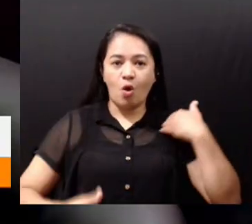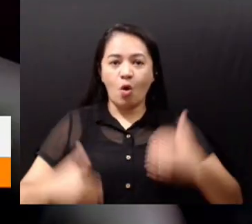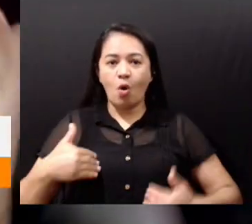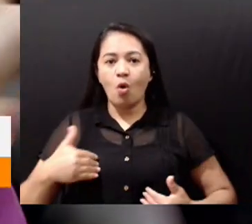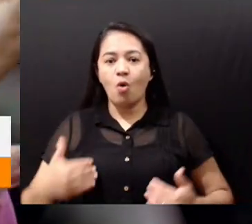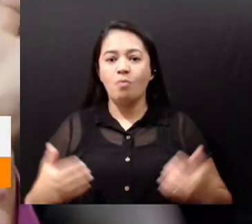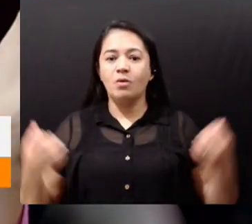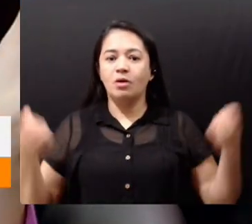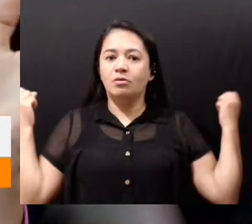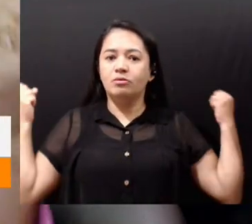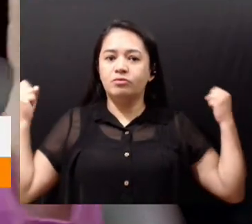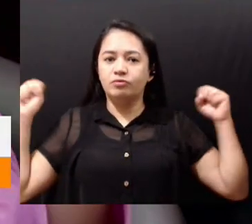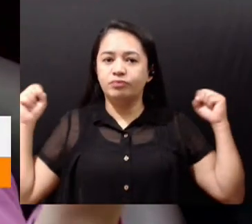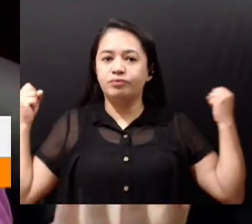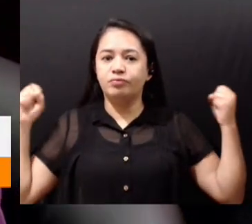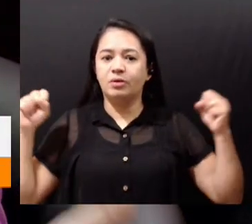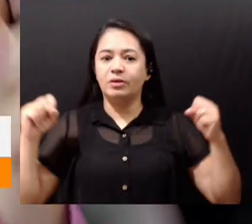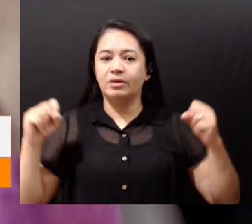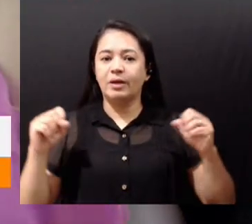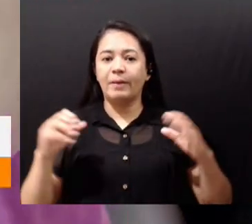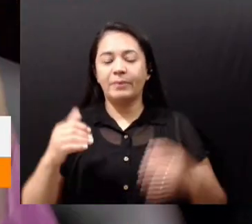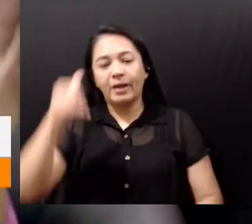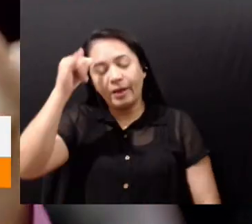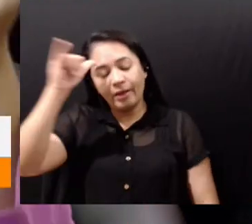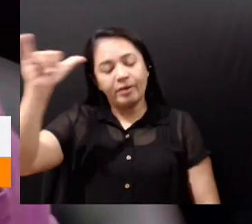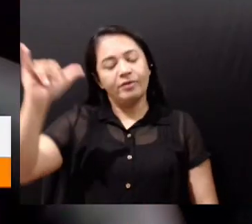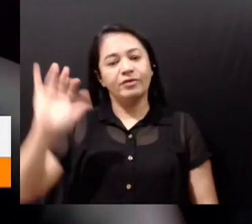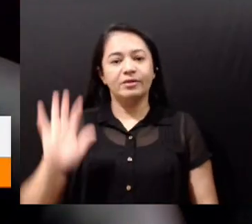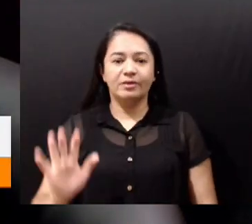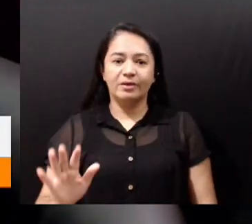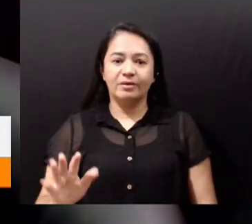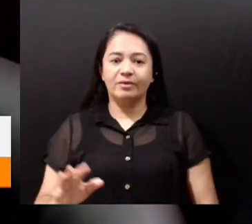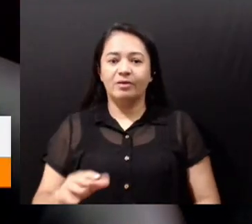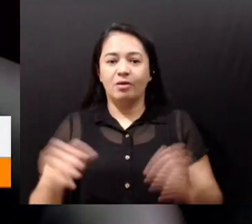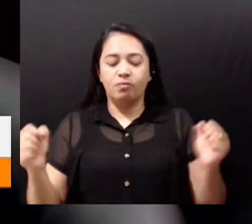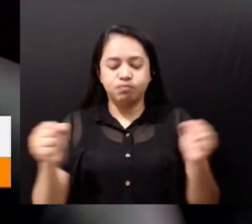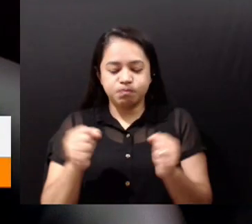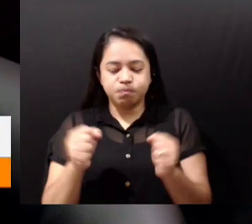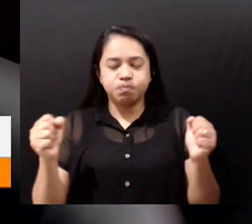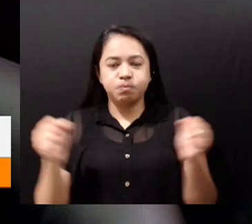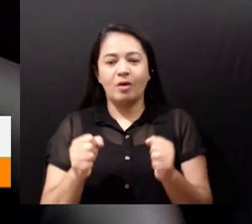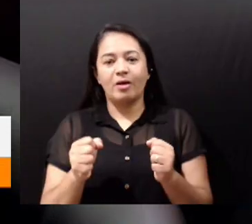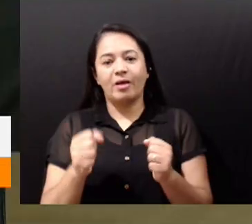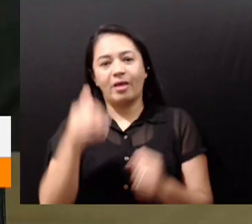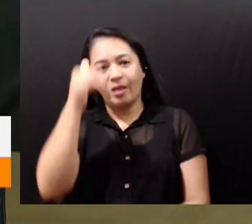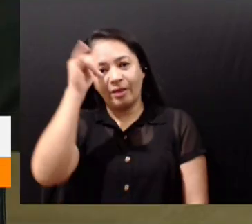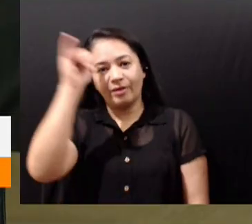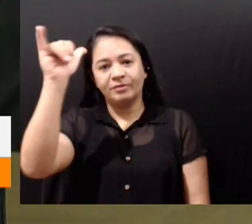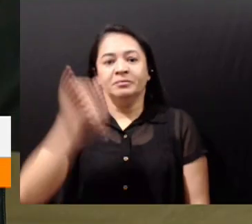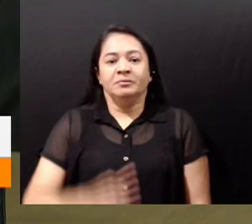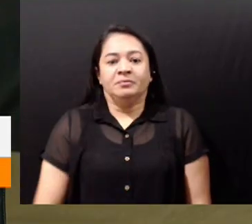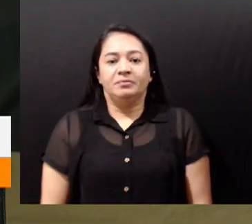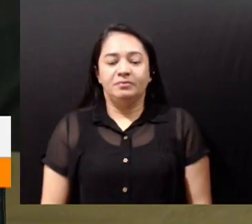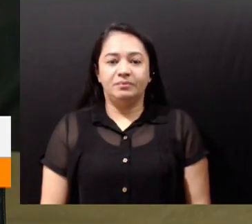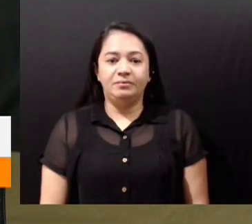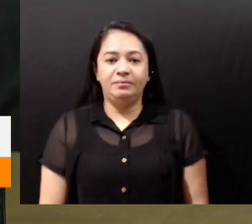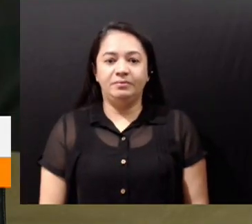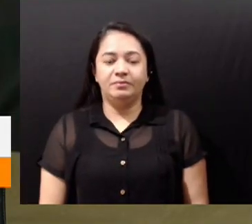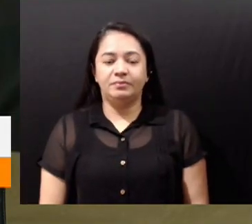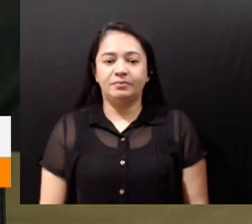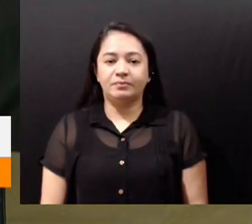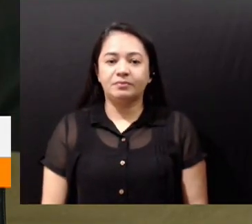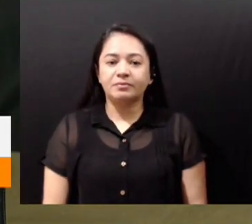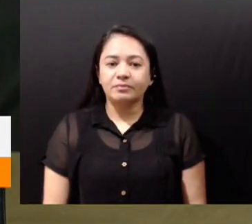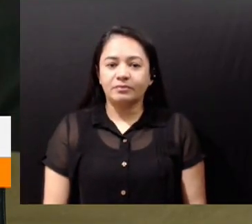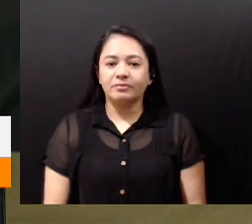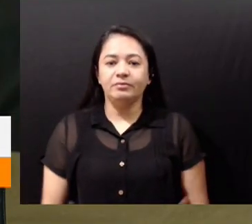física, justamente para não ter esse efeito sanfona tão falado. Muito bem, agora eu vou para você, Naíma.